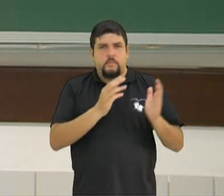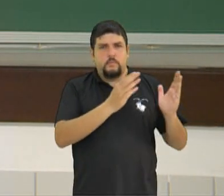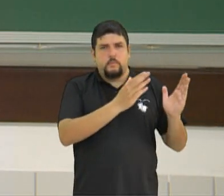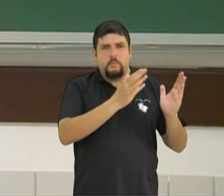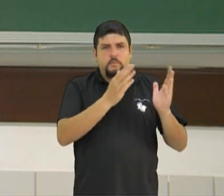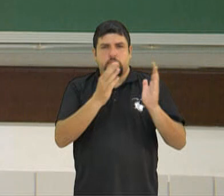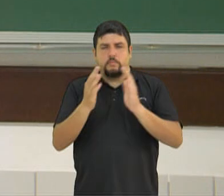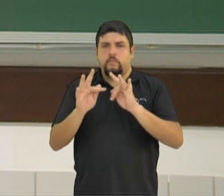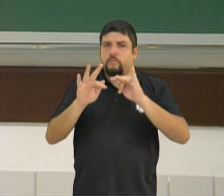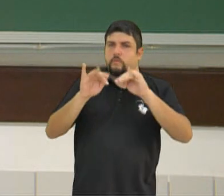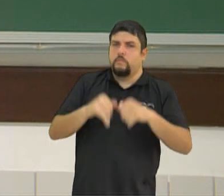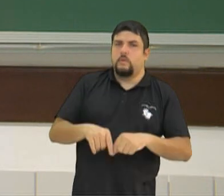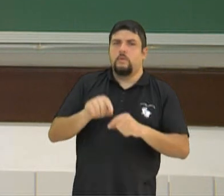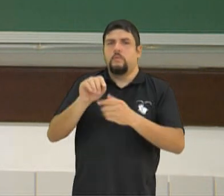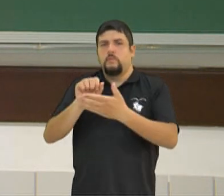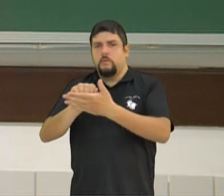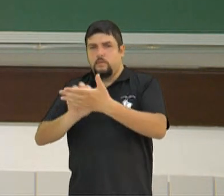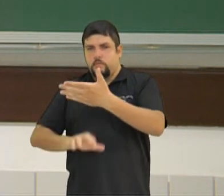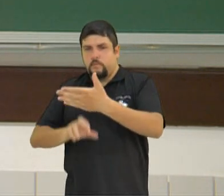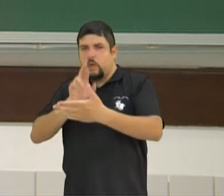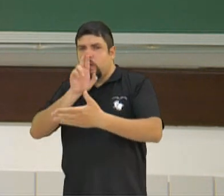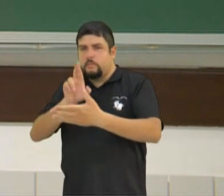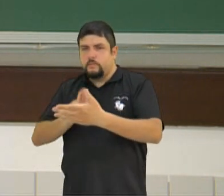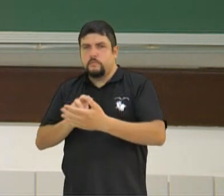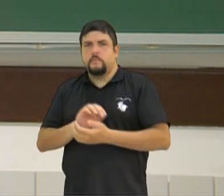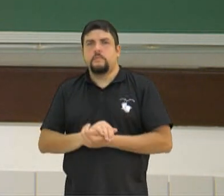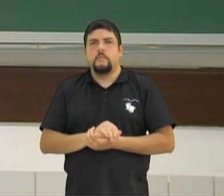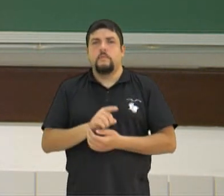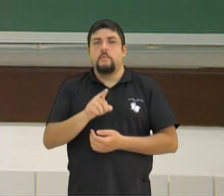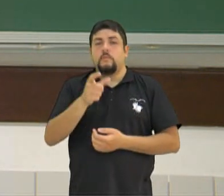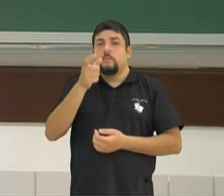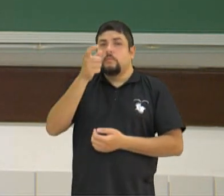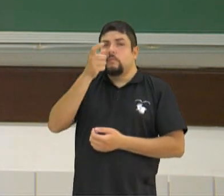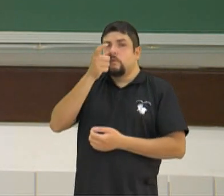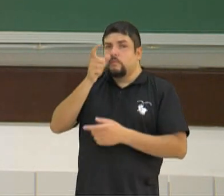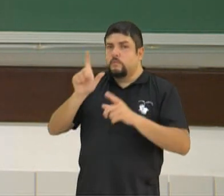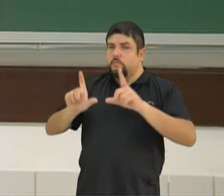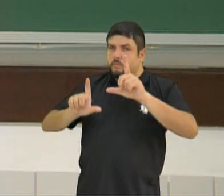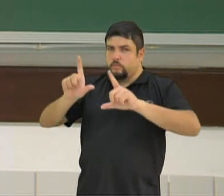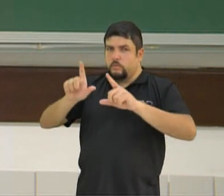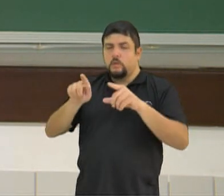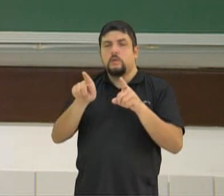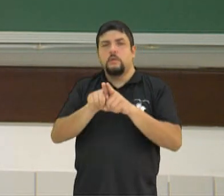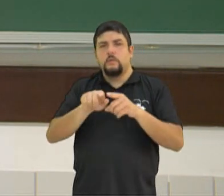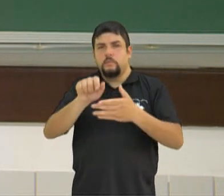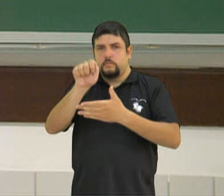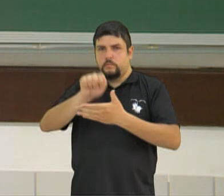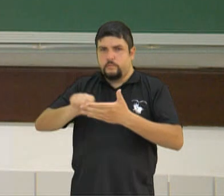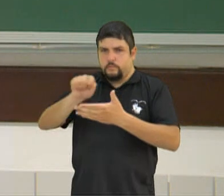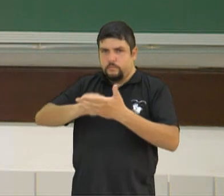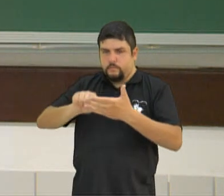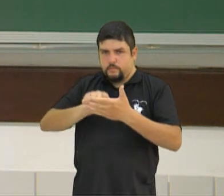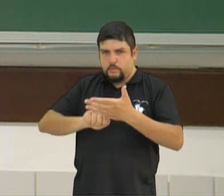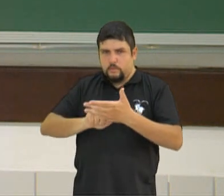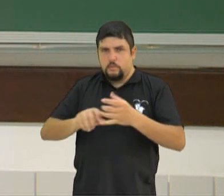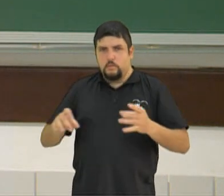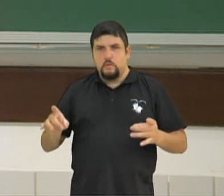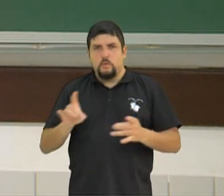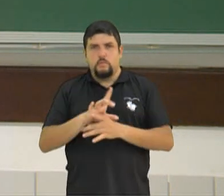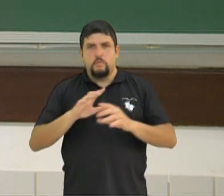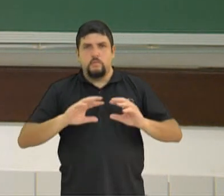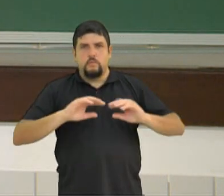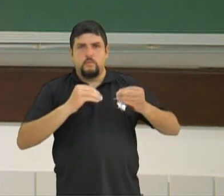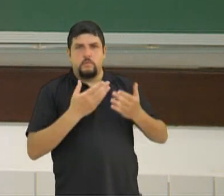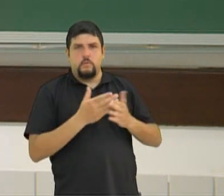responder corretamente. E você que assiste às aulas pela TV, também anote as atividades, entregue na sua escola